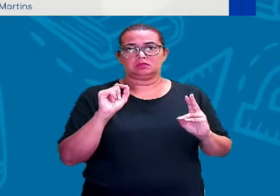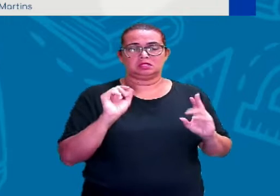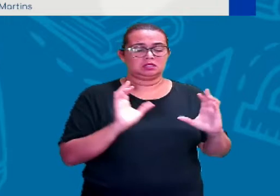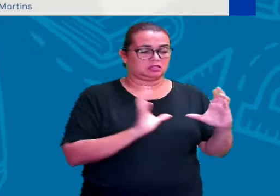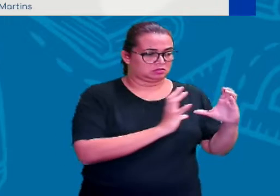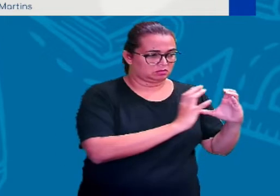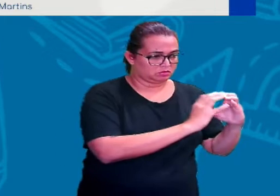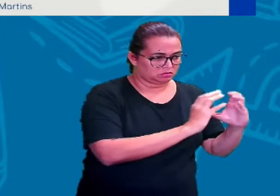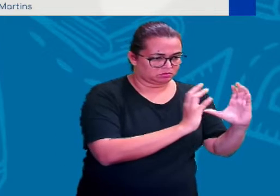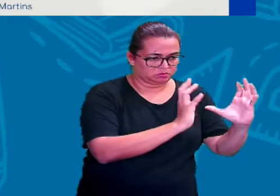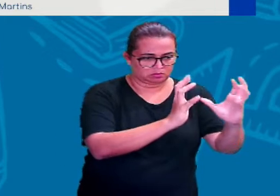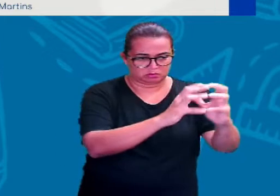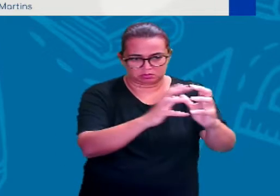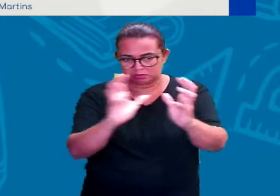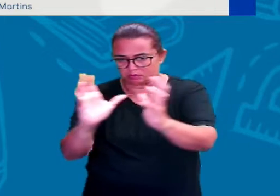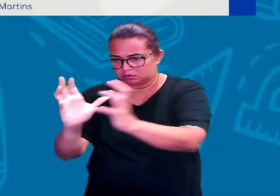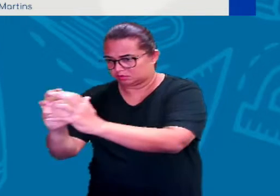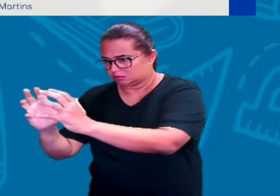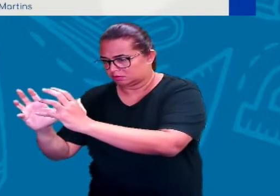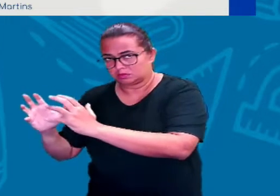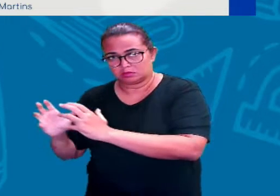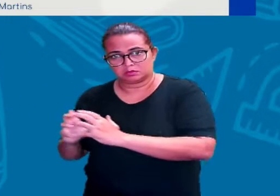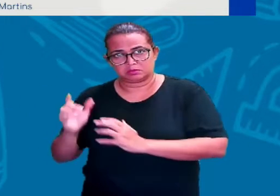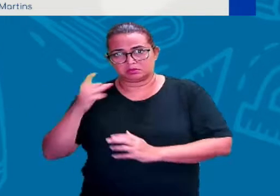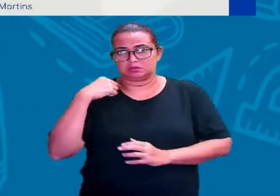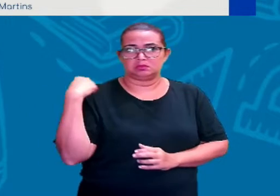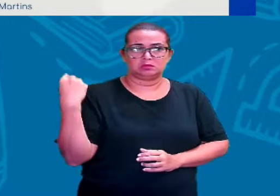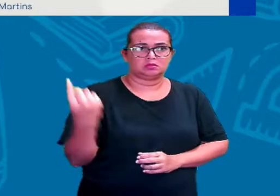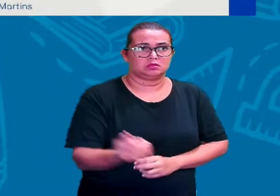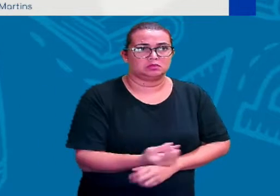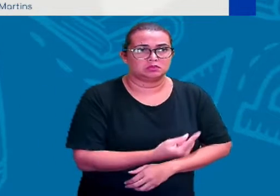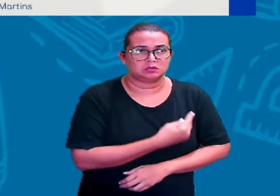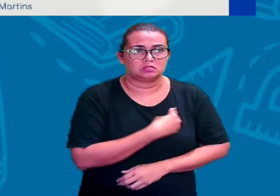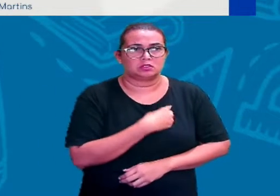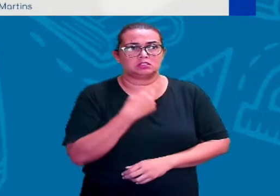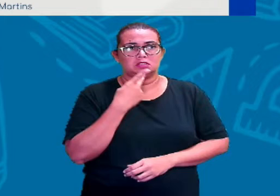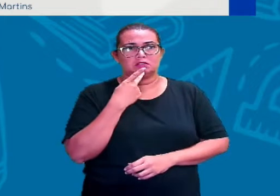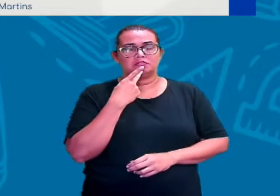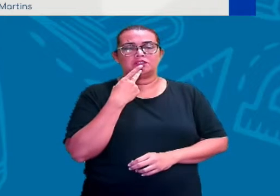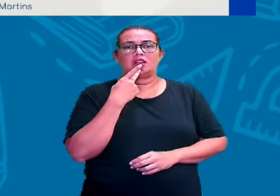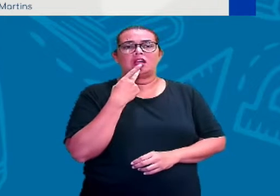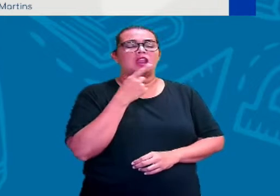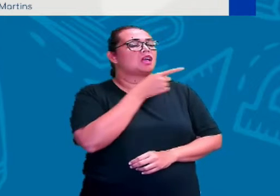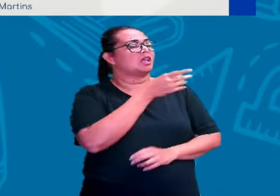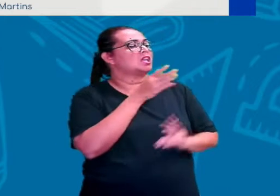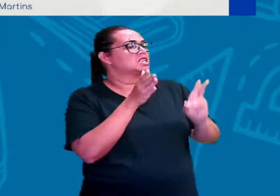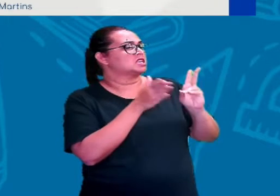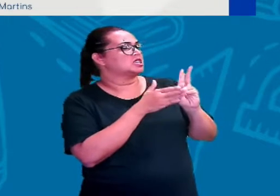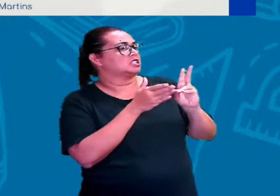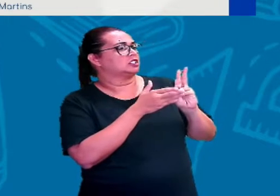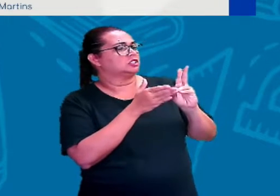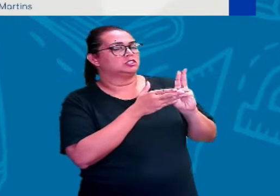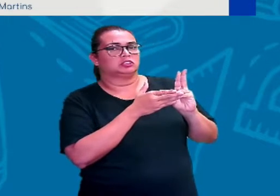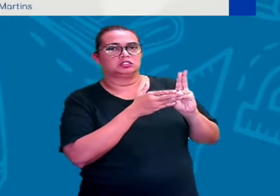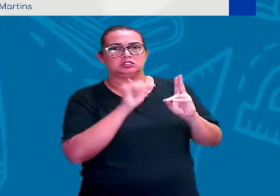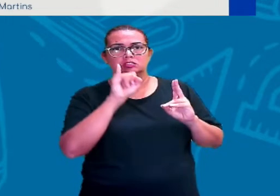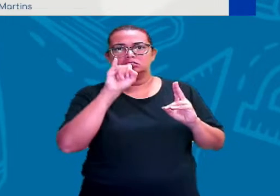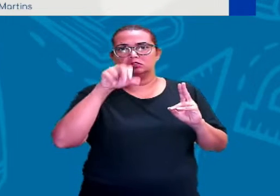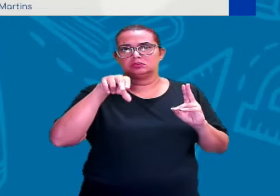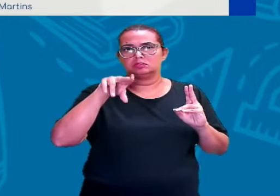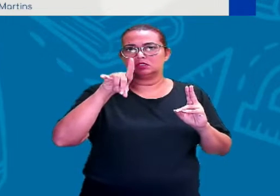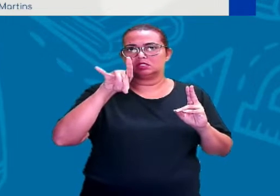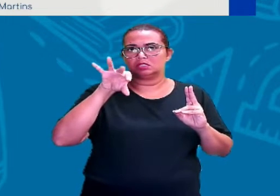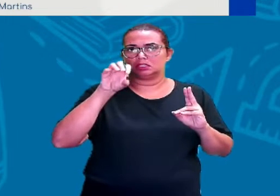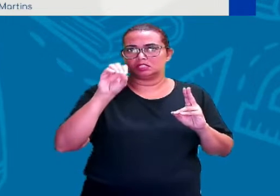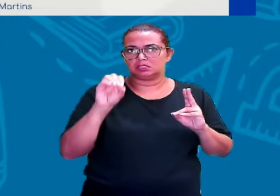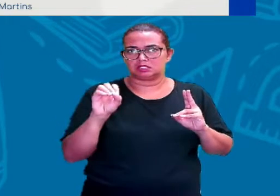população indígena, né, povo indígena, então a gente não deve falar o índio ou os índios. Então,